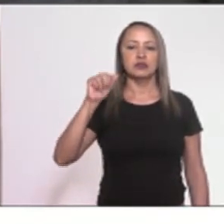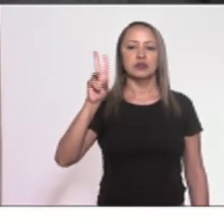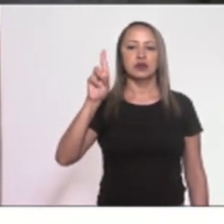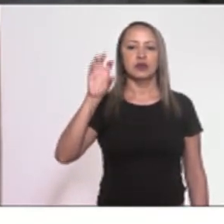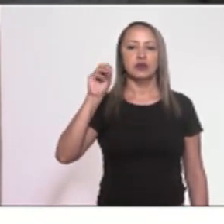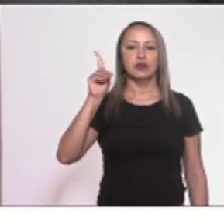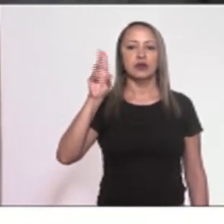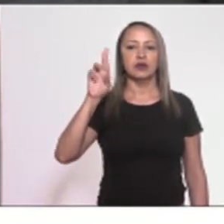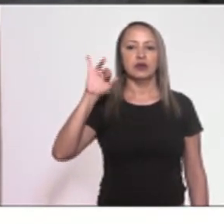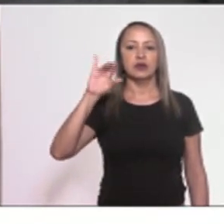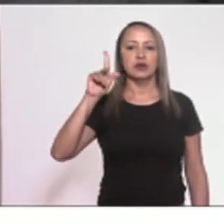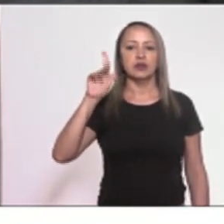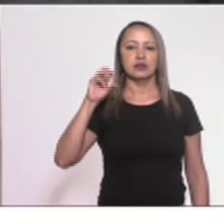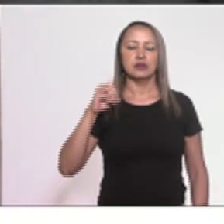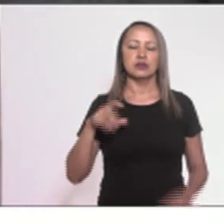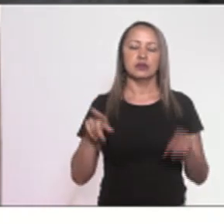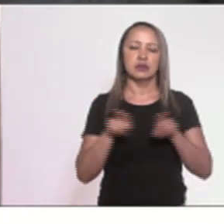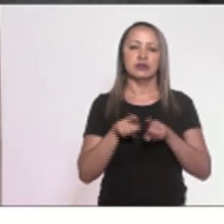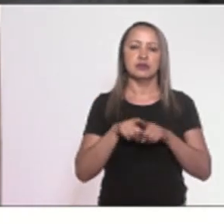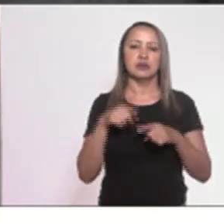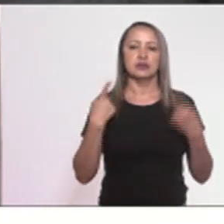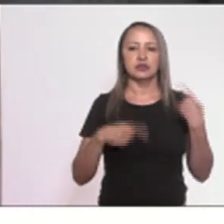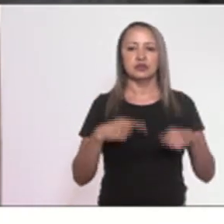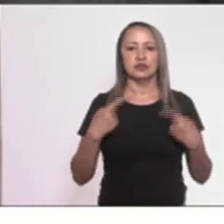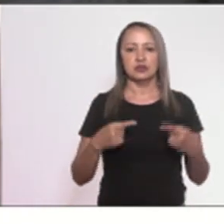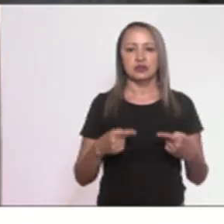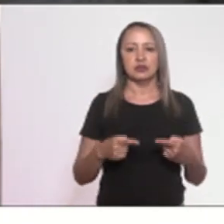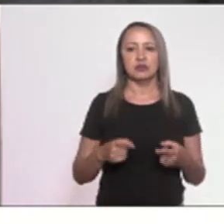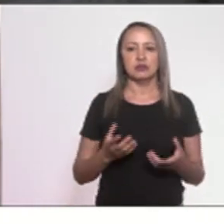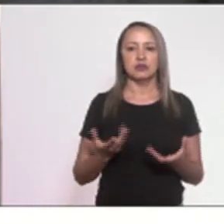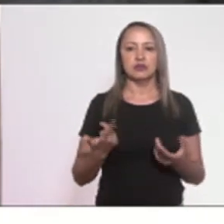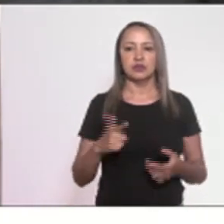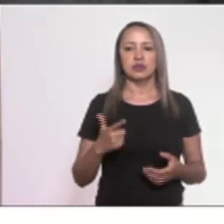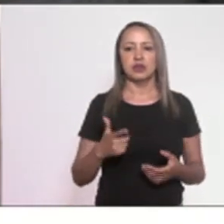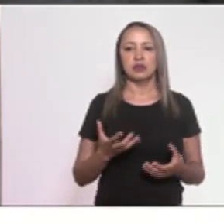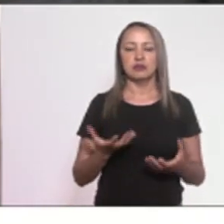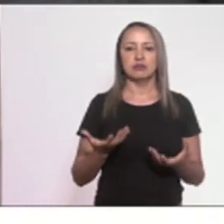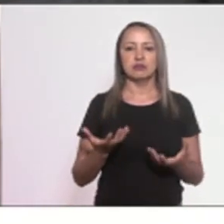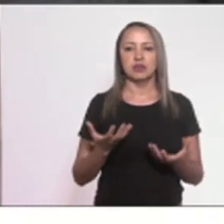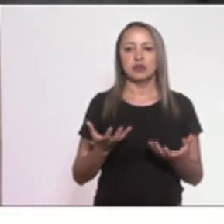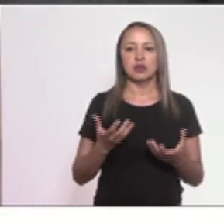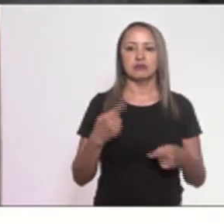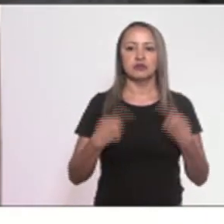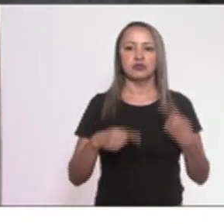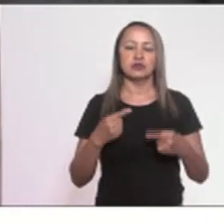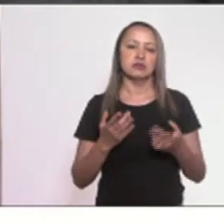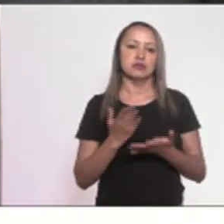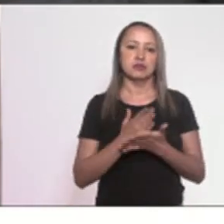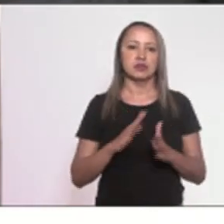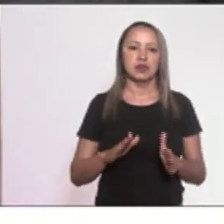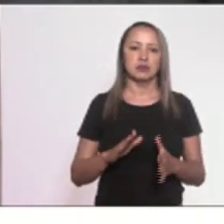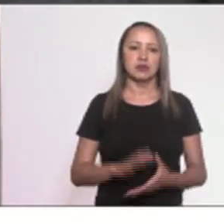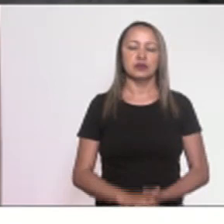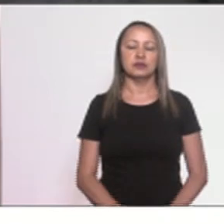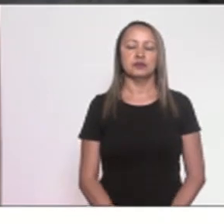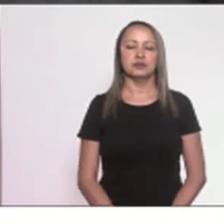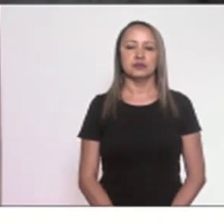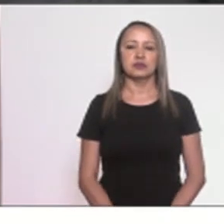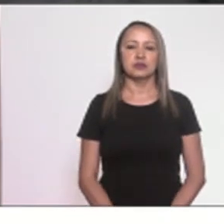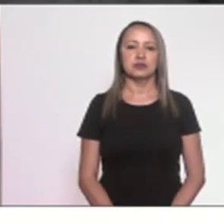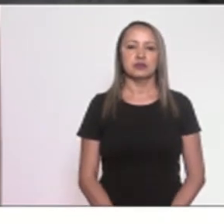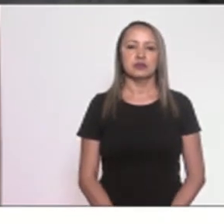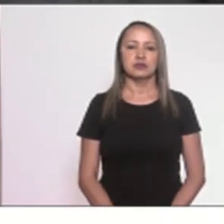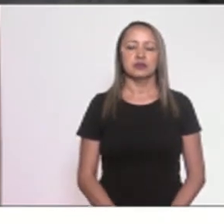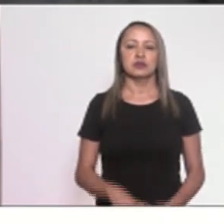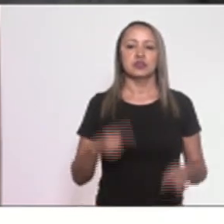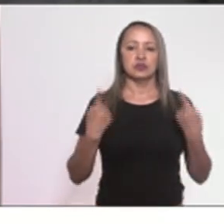Em discussão, não havendo quem queira discutir, encerrada a discussão, a presente proposta recebeu duas emendas e retorna às comissões.